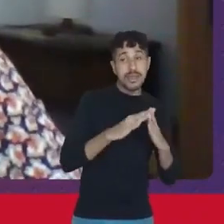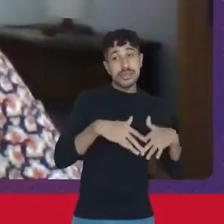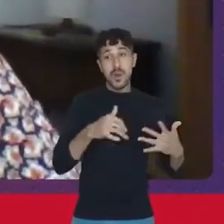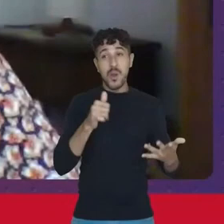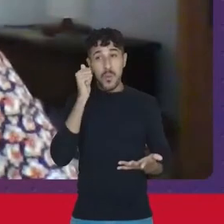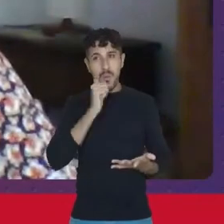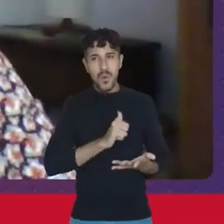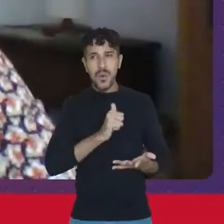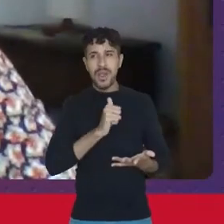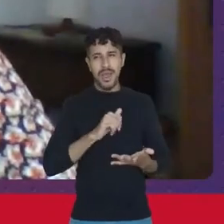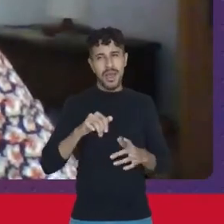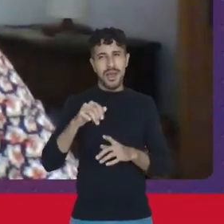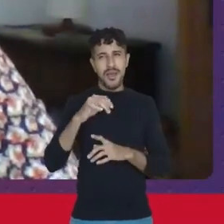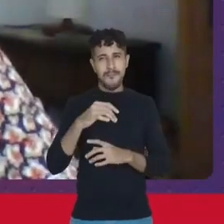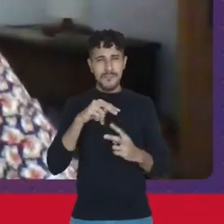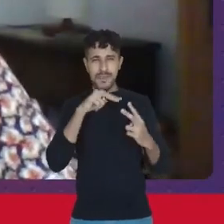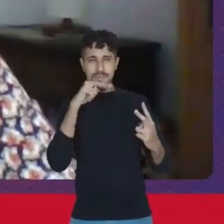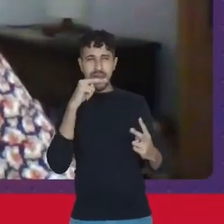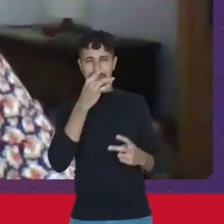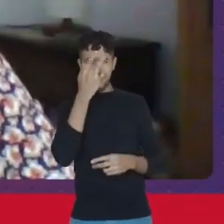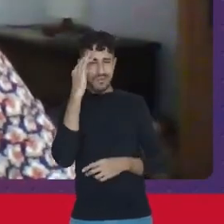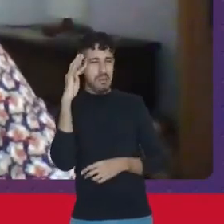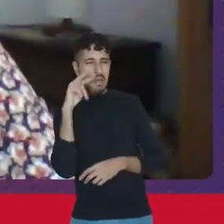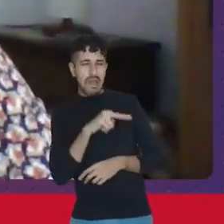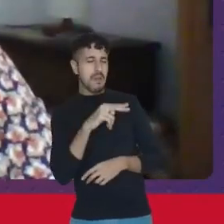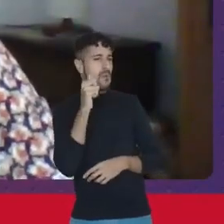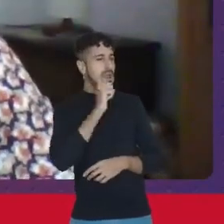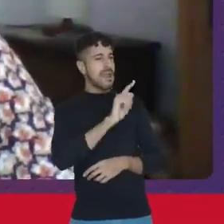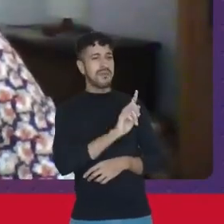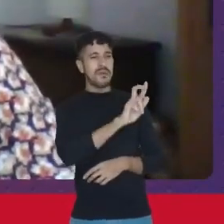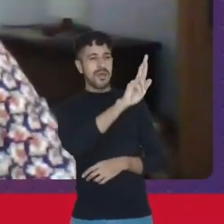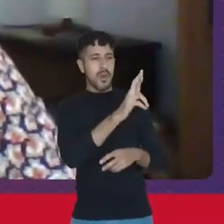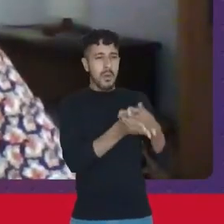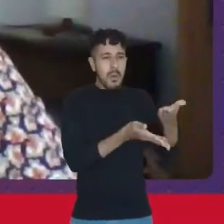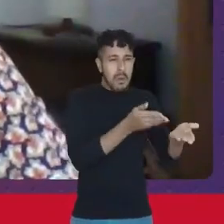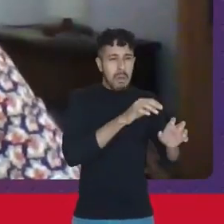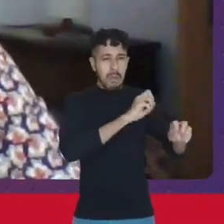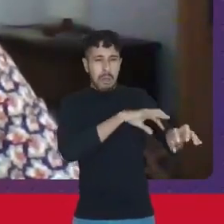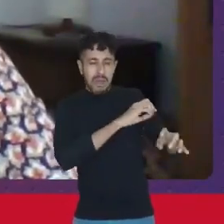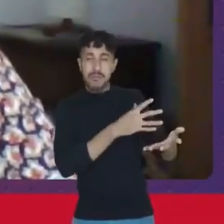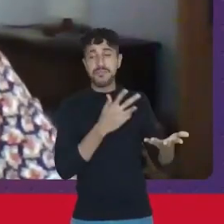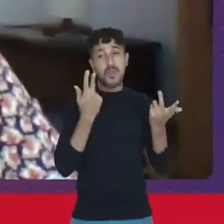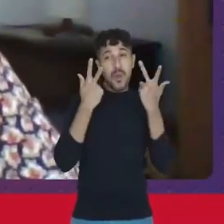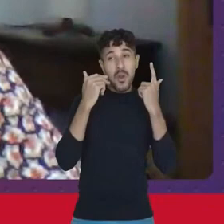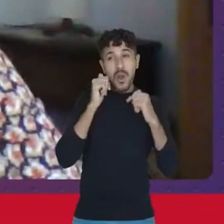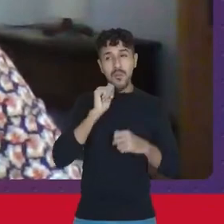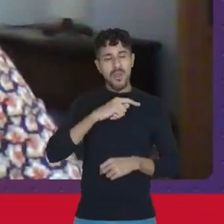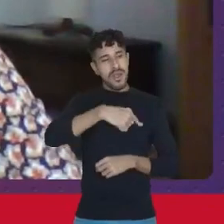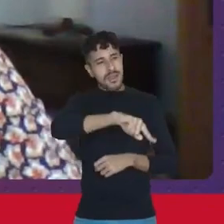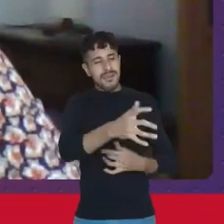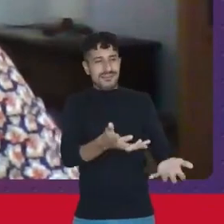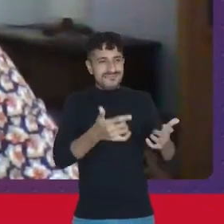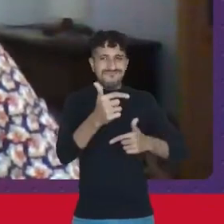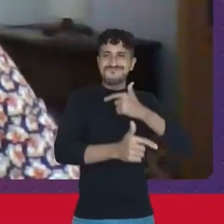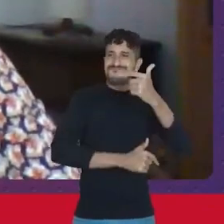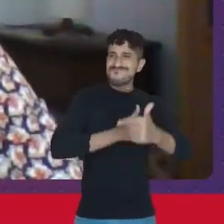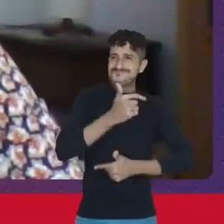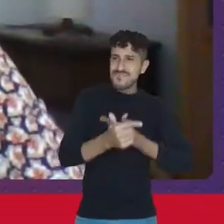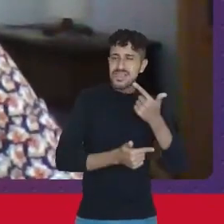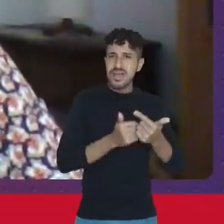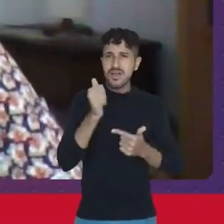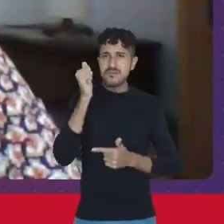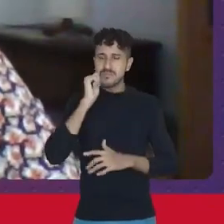mulheres nasceram para cuidar, para educar. Então, é natural que, quando elas vão para o mercado de trabalho, elas